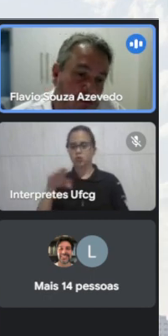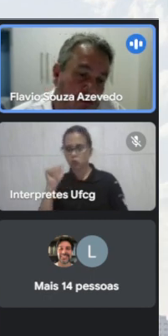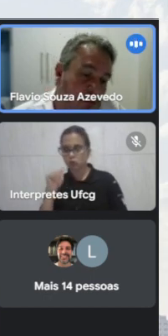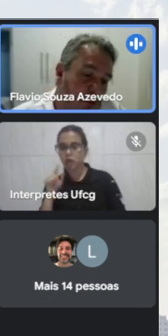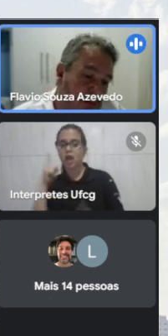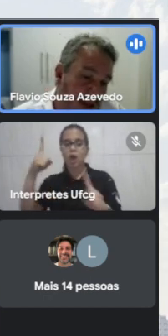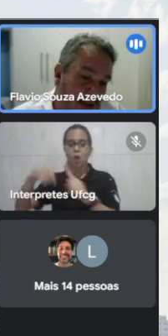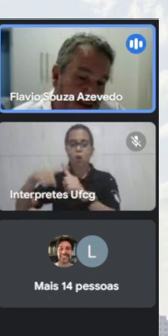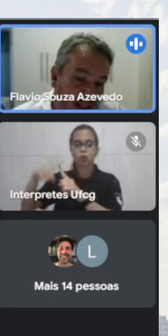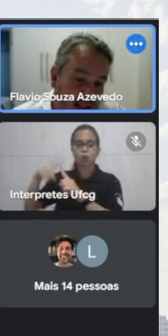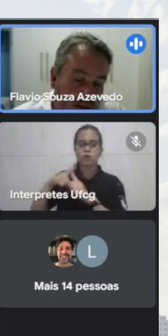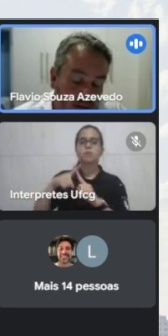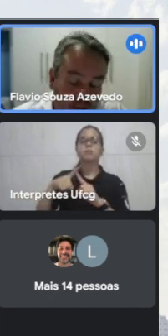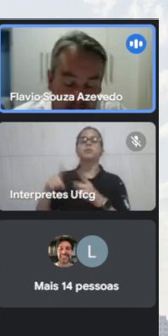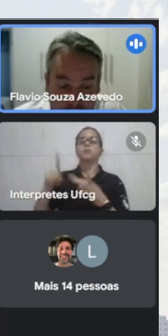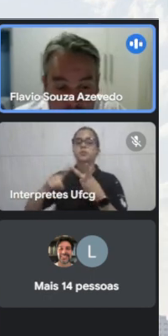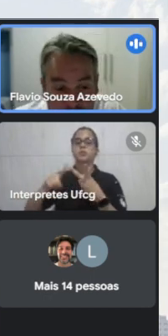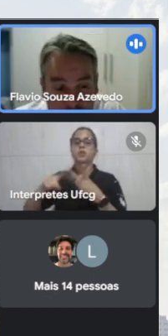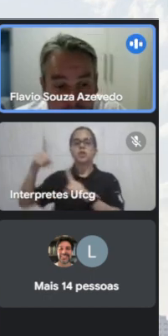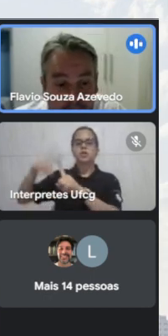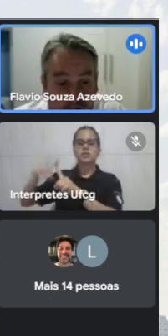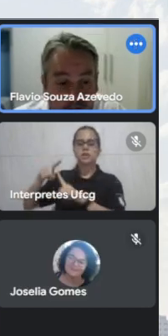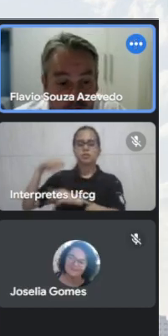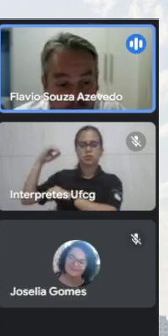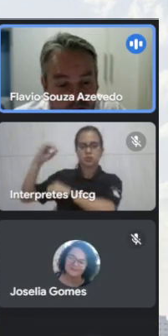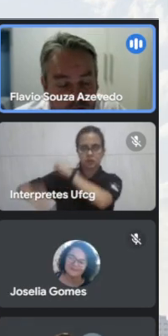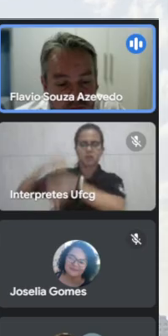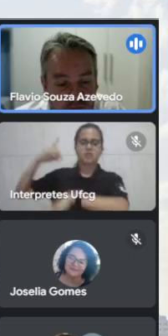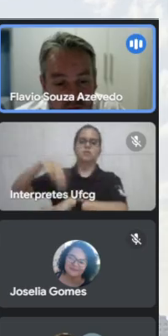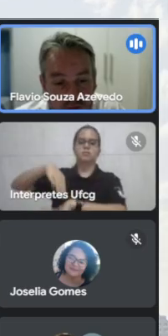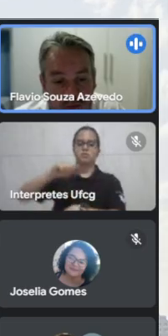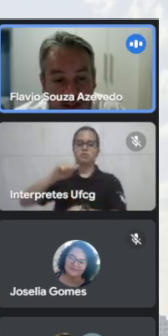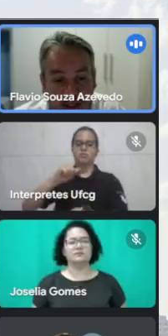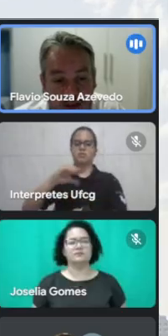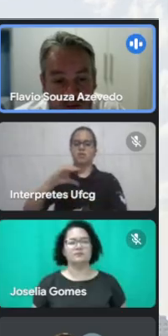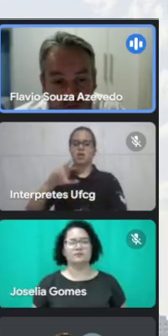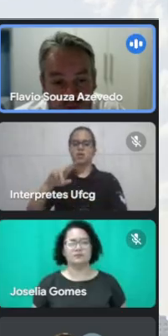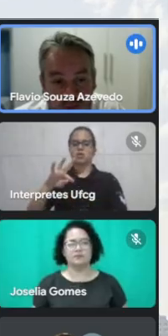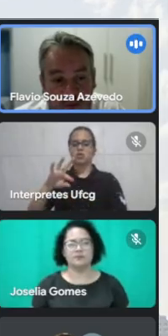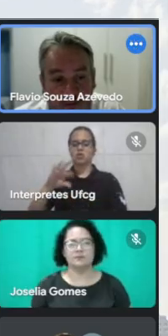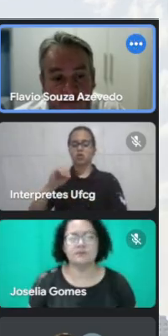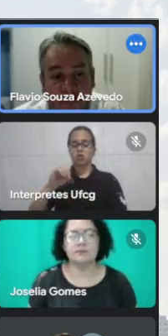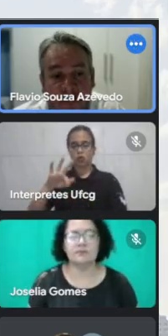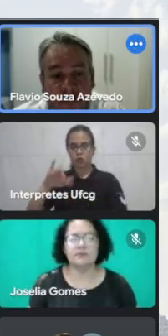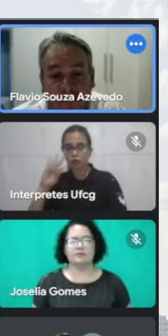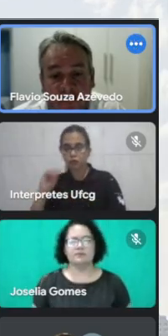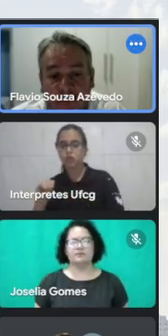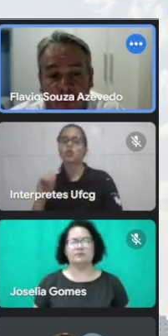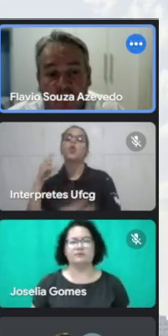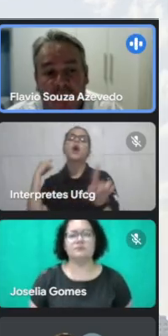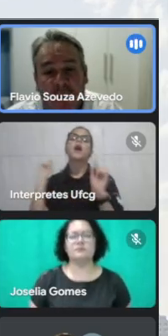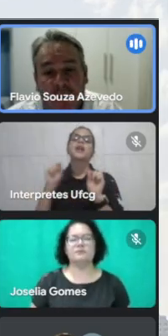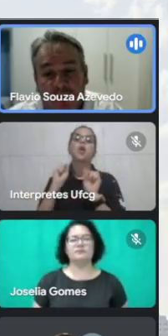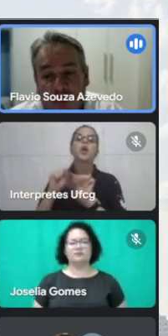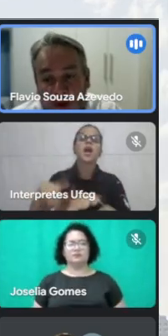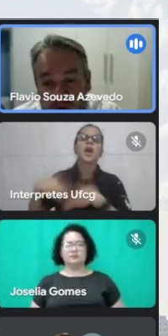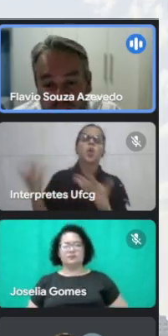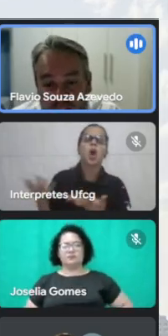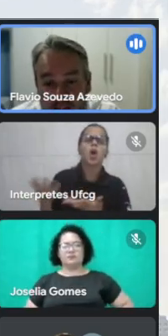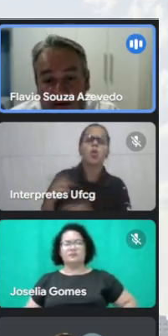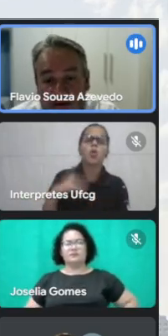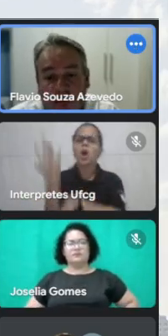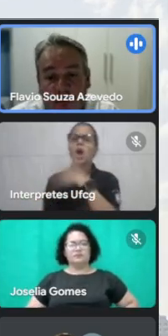macrófito, ou seja, o tipo de planta que está se utilizando, e o caminho de fluxo, na direção do fluxo. Então, em relação